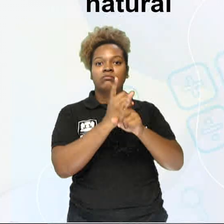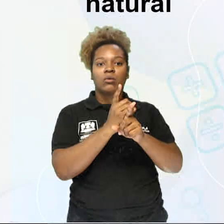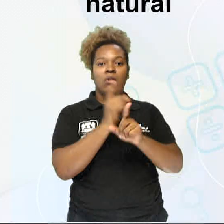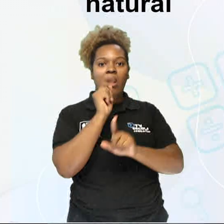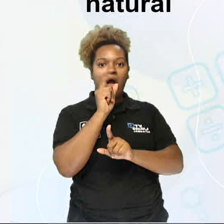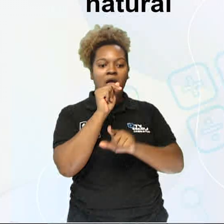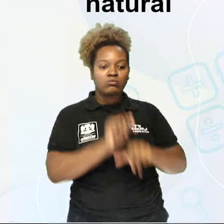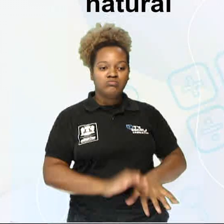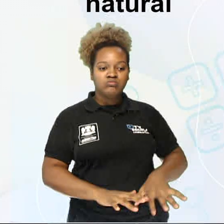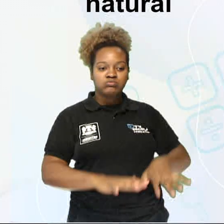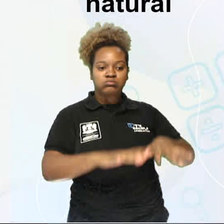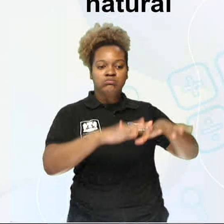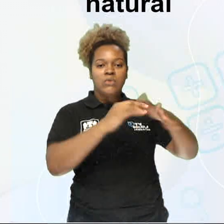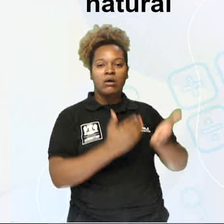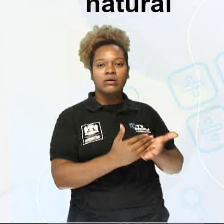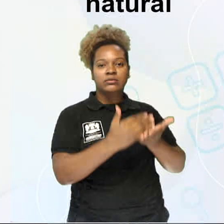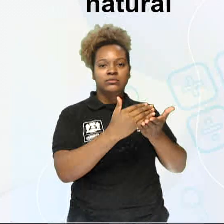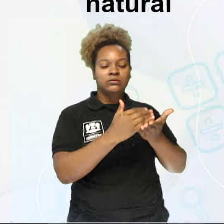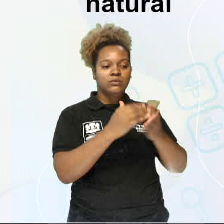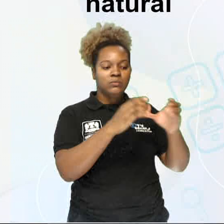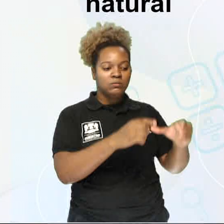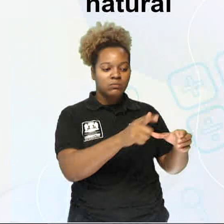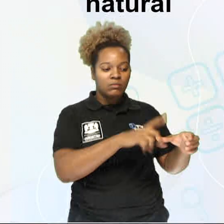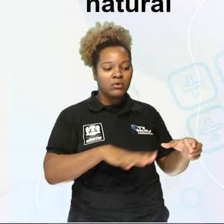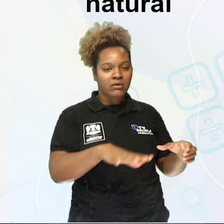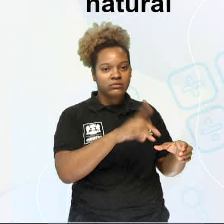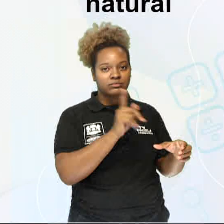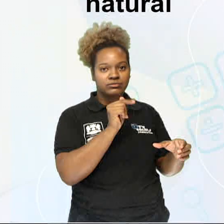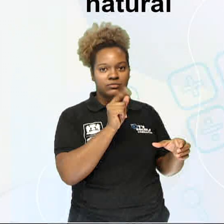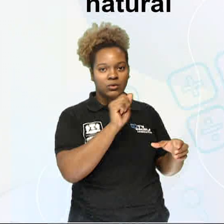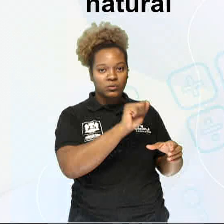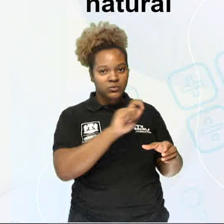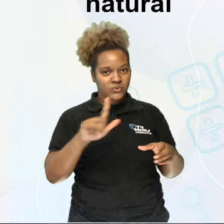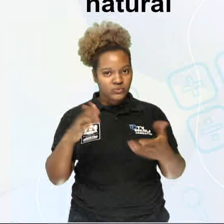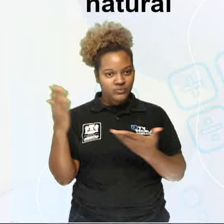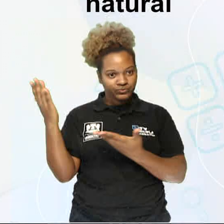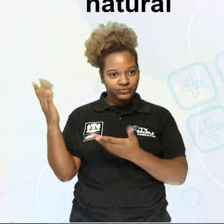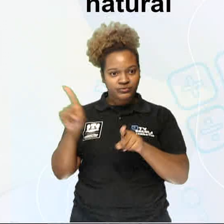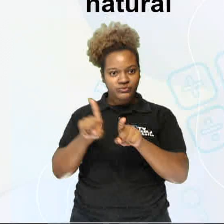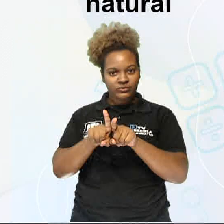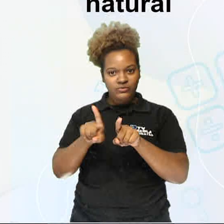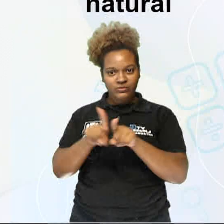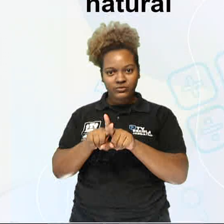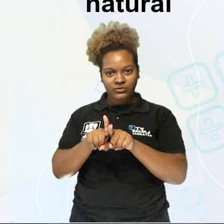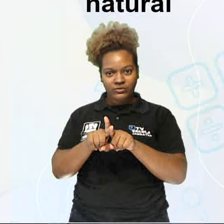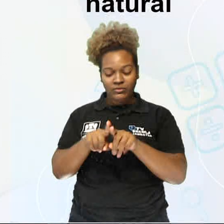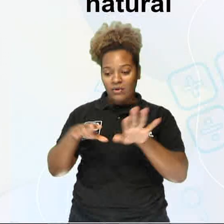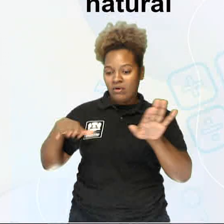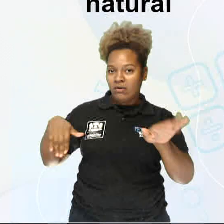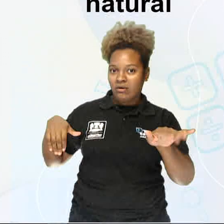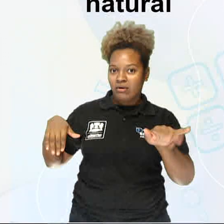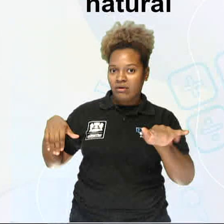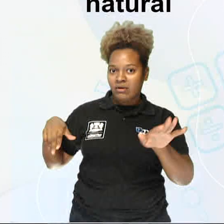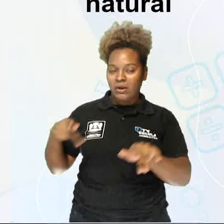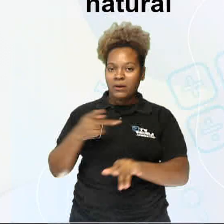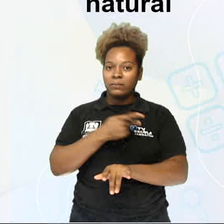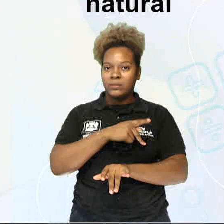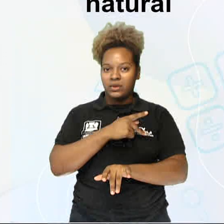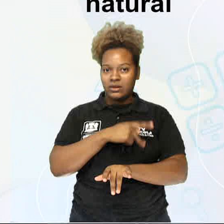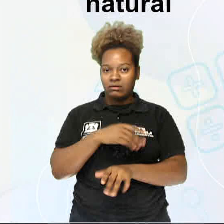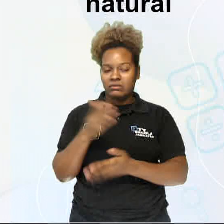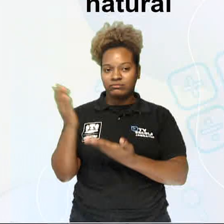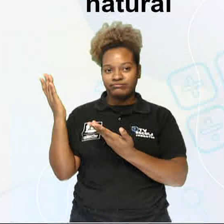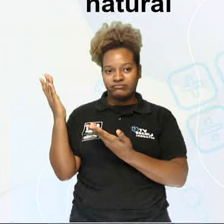de água, e assim surgiu a Lagoa Azul. E temos aí também a bem conhecida Praia de Piedade,